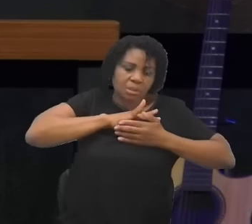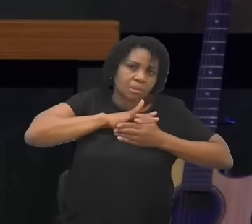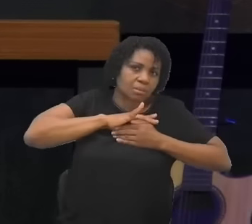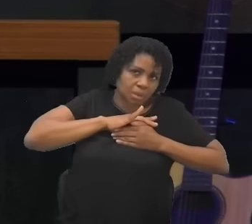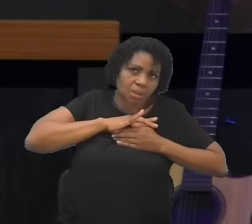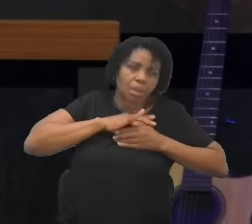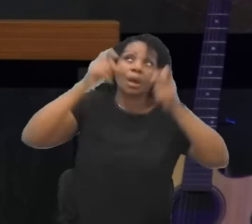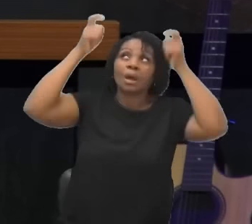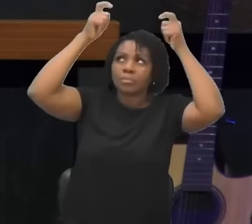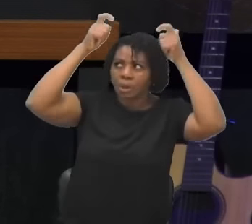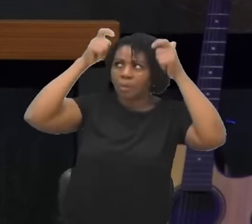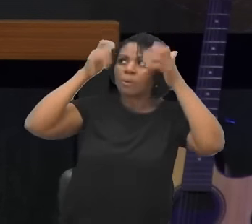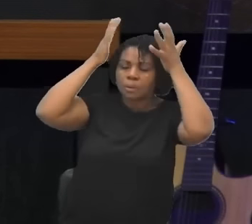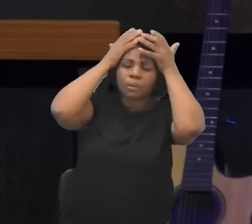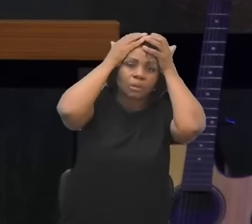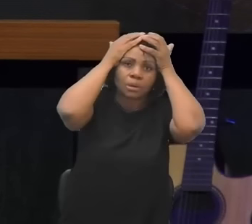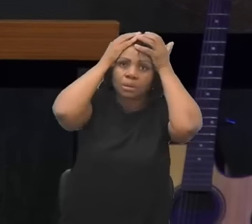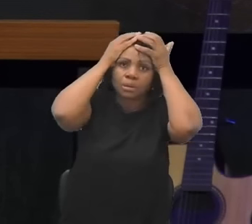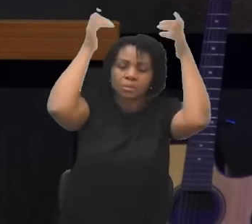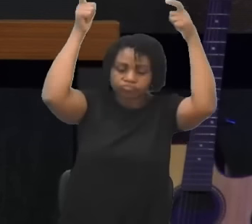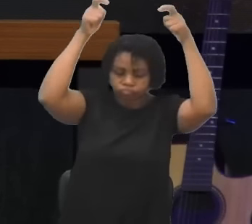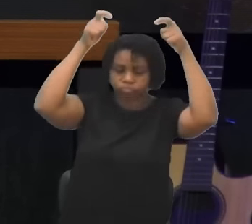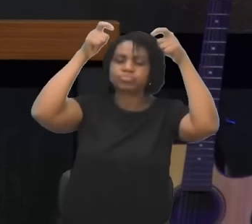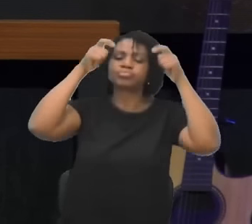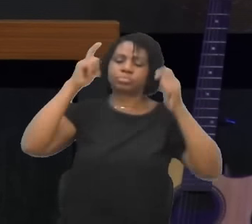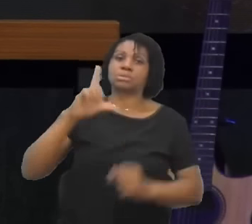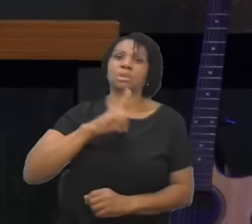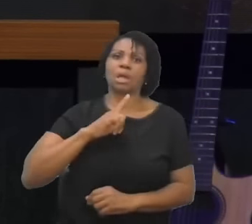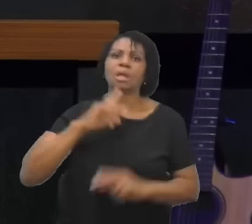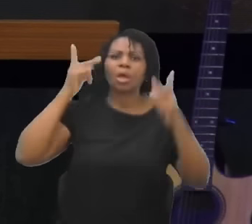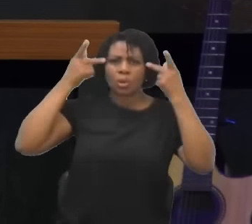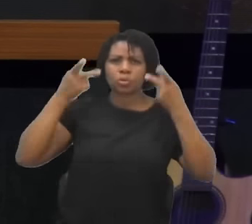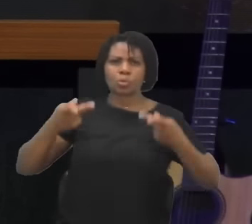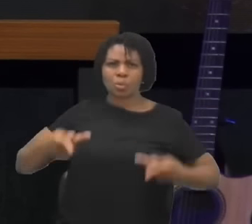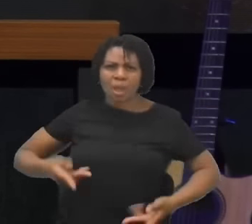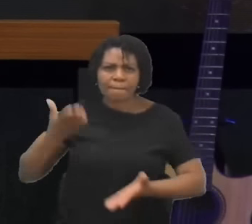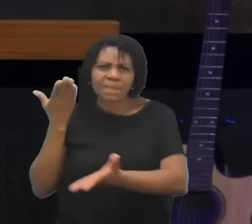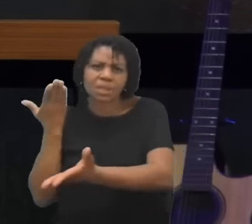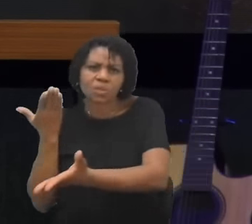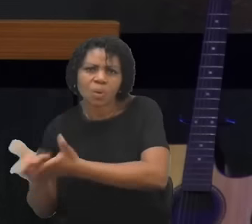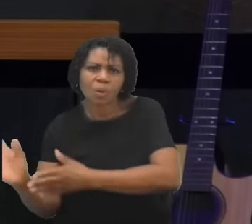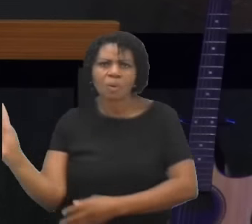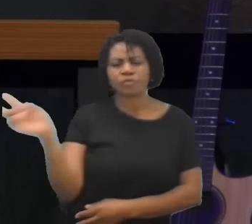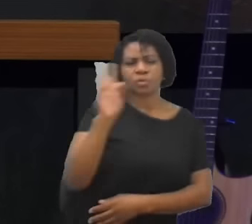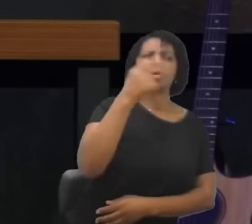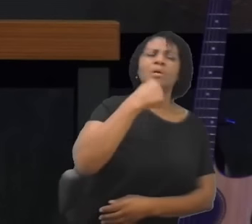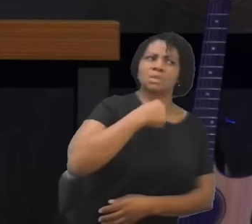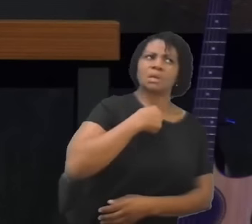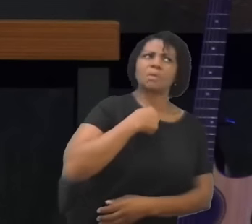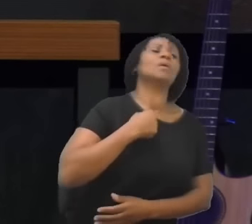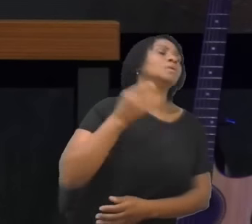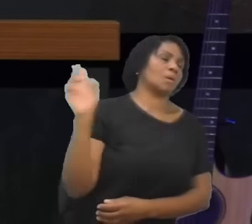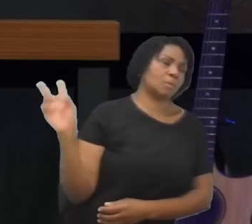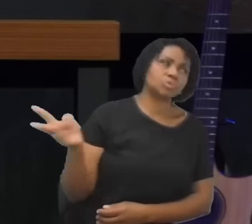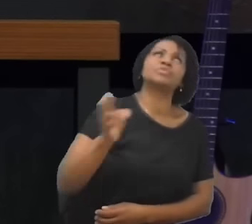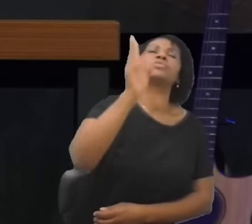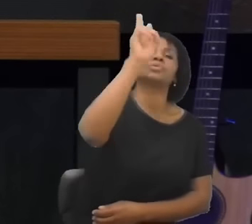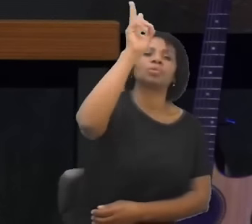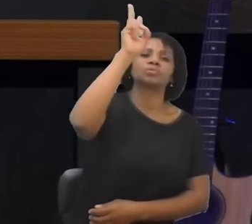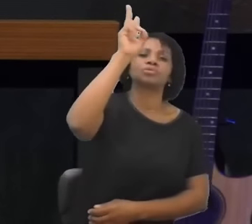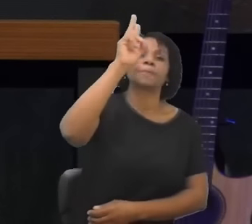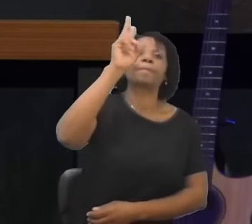estou de coroa? Confere se você está com a coroa. Eu estou me comportando como perdedor ou como vencedor? Então fala